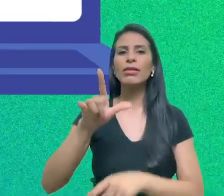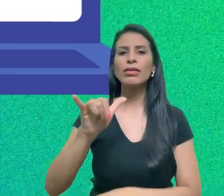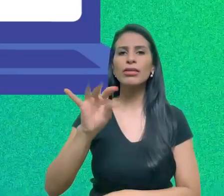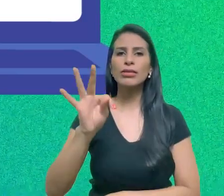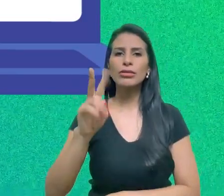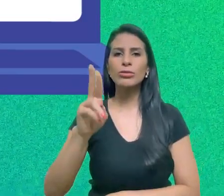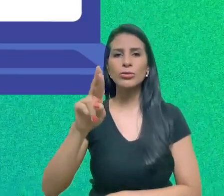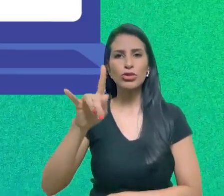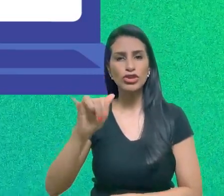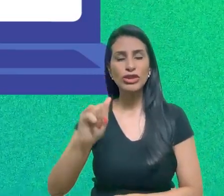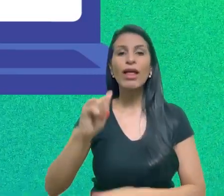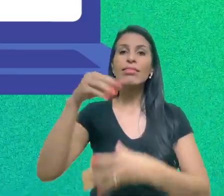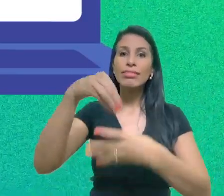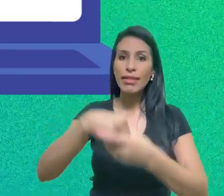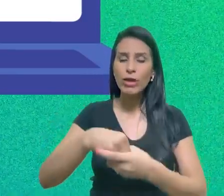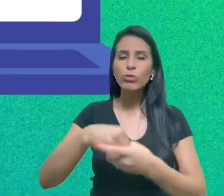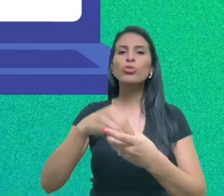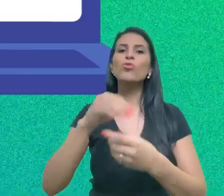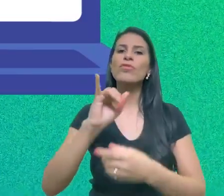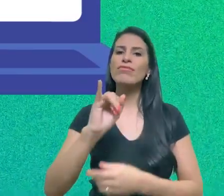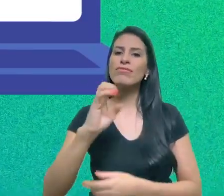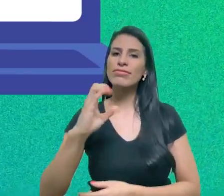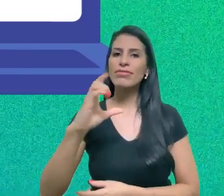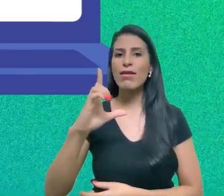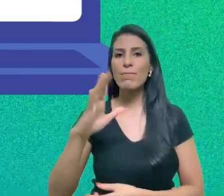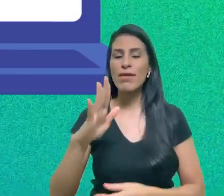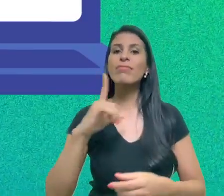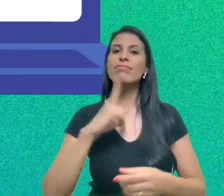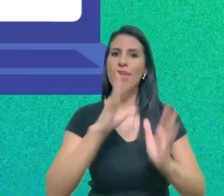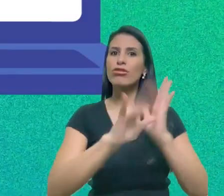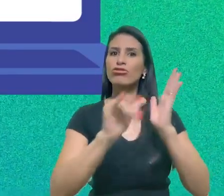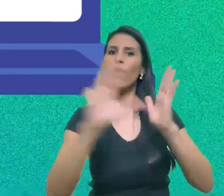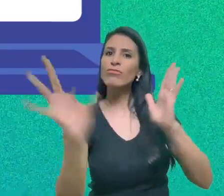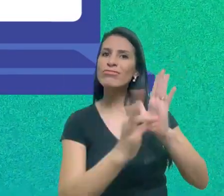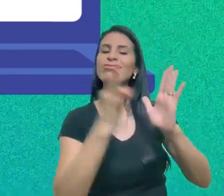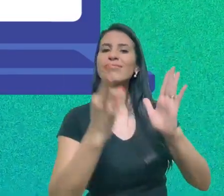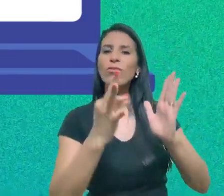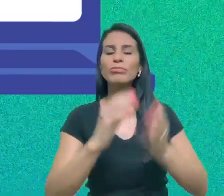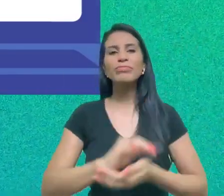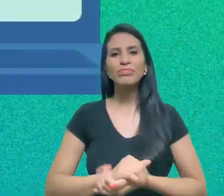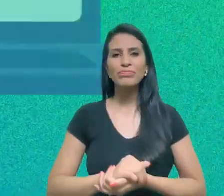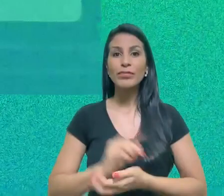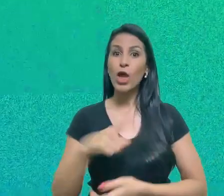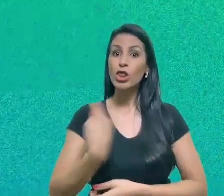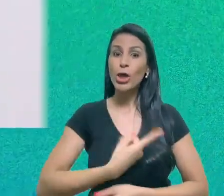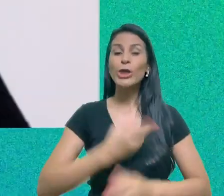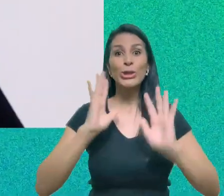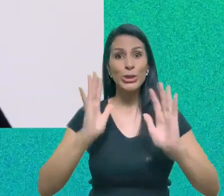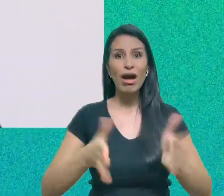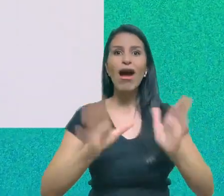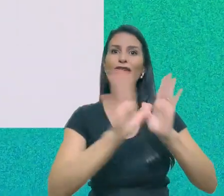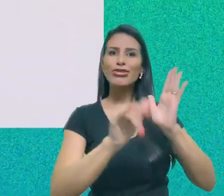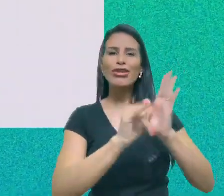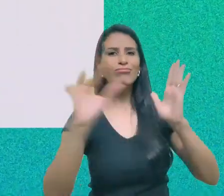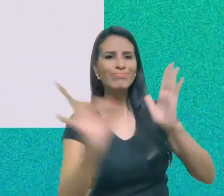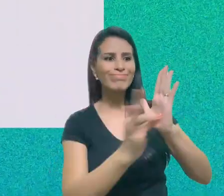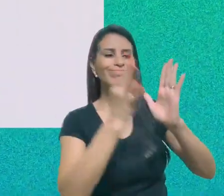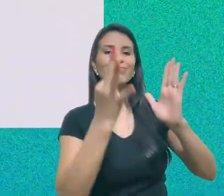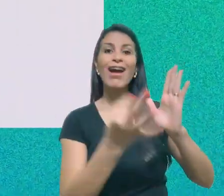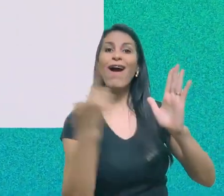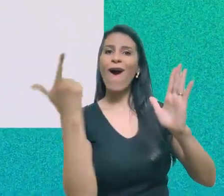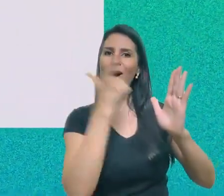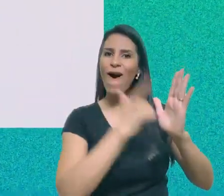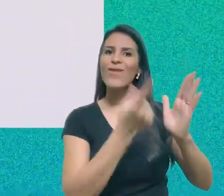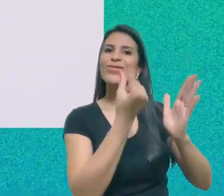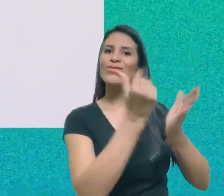de música e liturgia no âmbito da SLB inscritos em editais do portal Luteranos. Nós nos inscrevemos